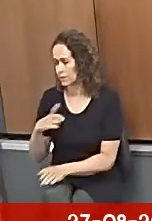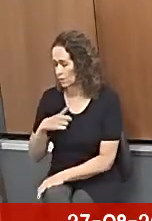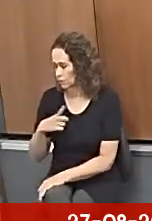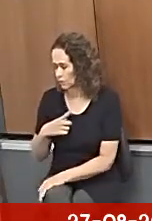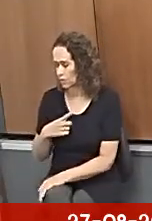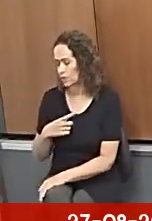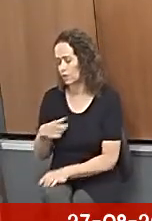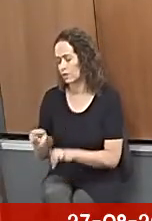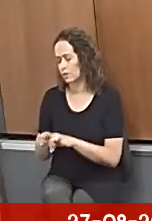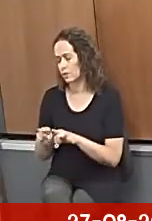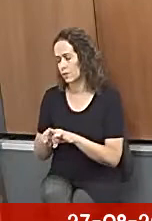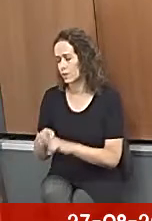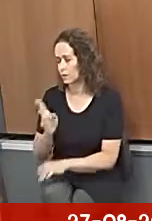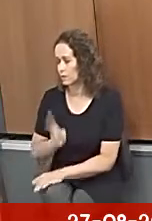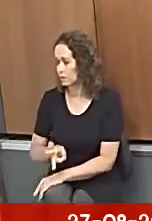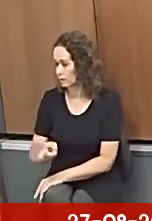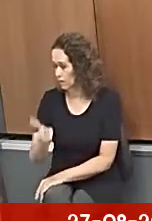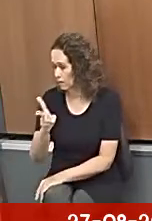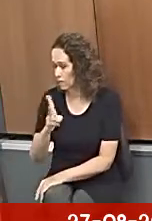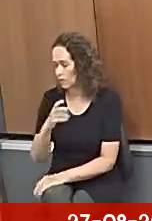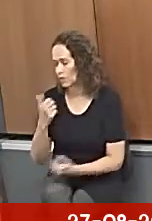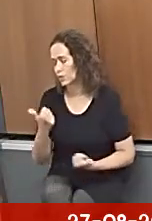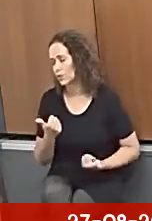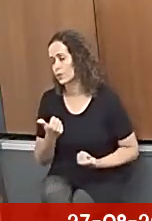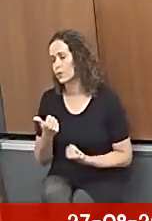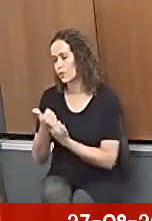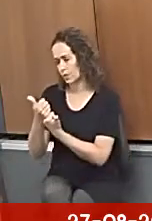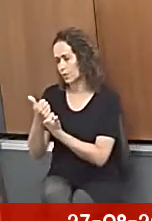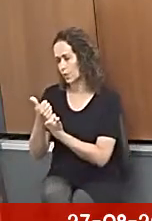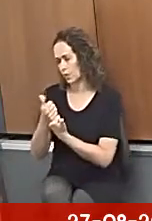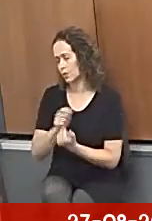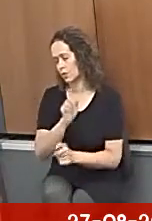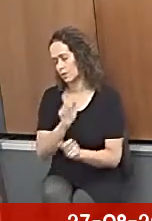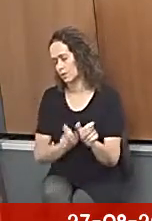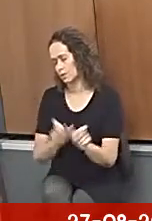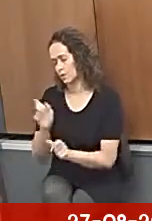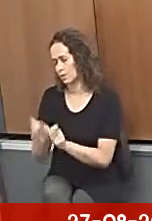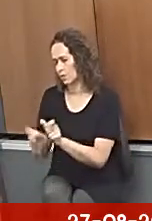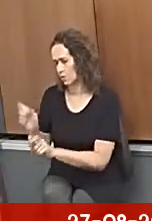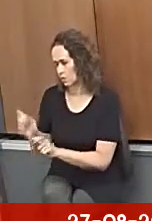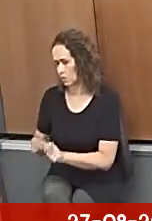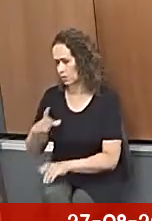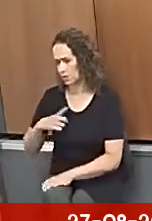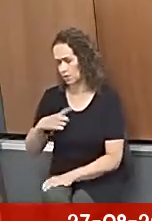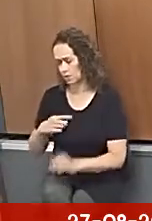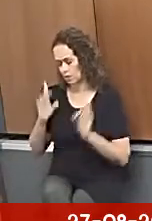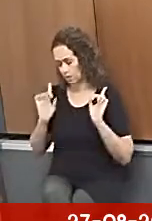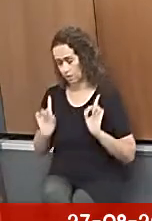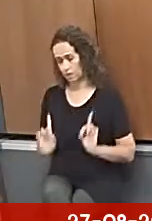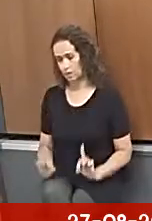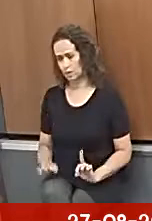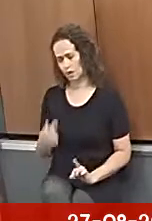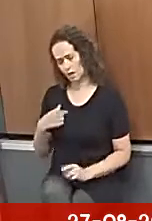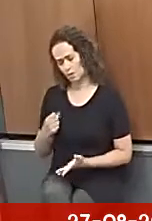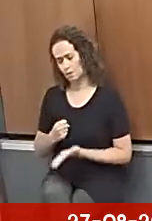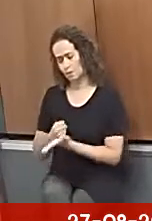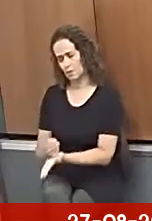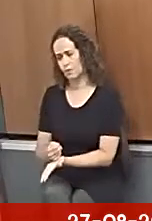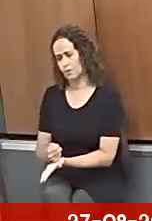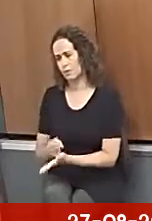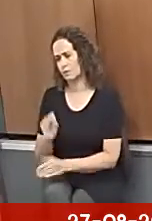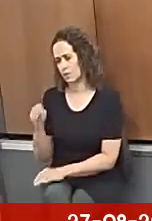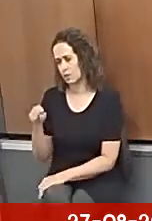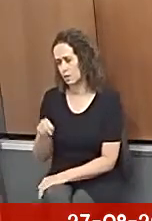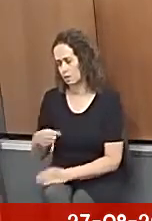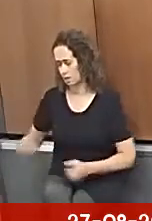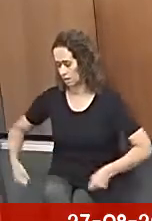sempre é um sistema de apoio aos portadores ou as pessoas com deficiência que eu posso ajudar com cadeiras